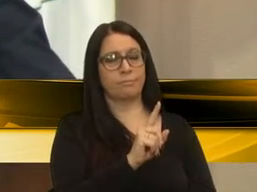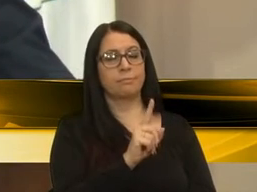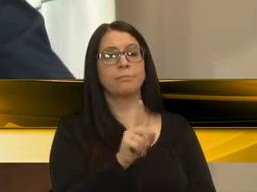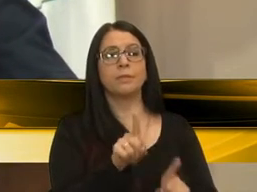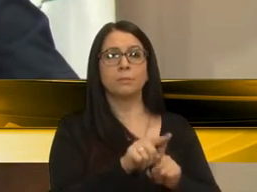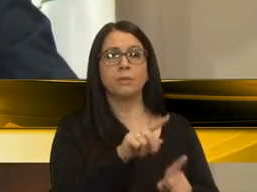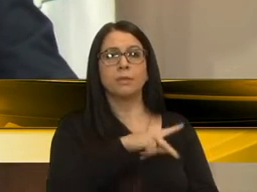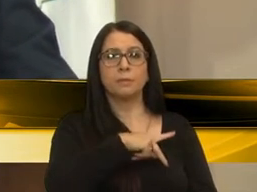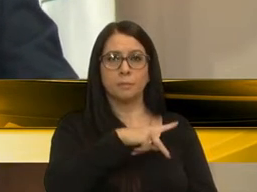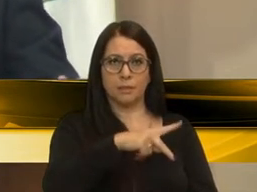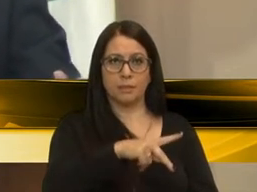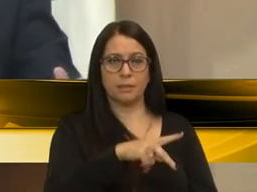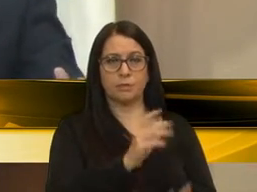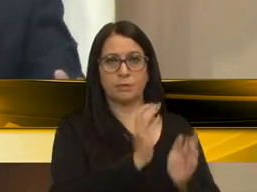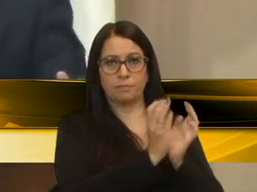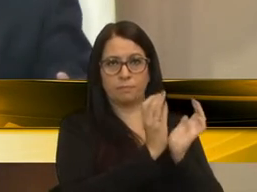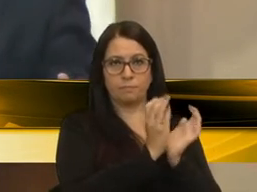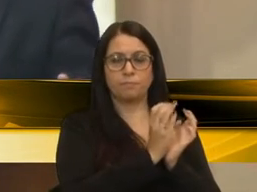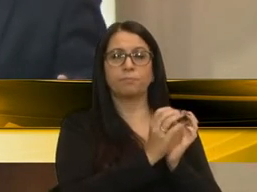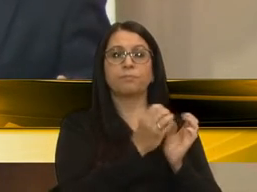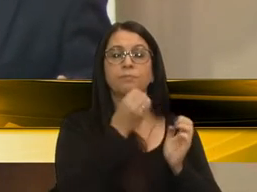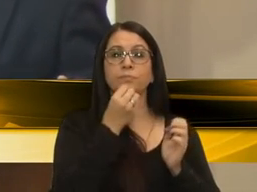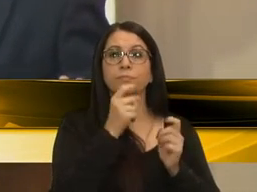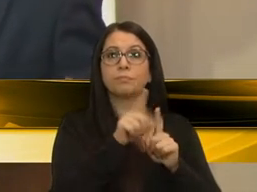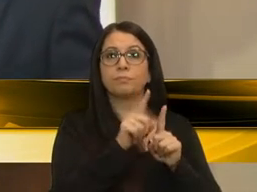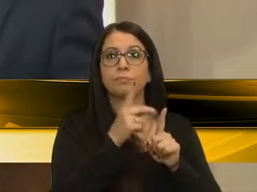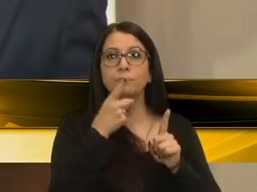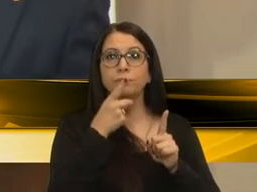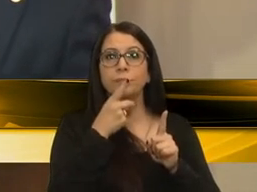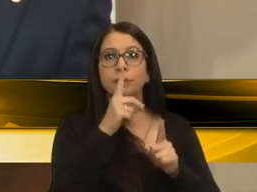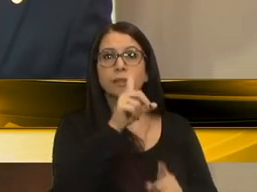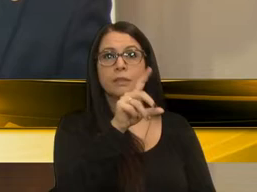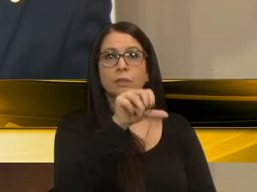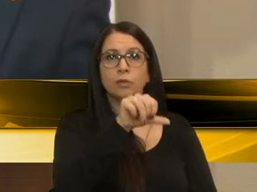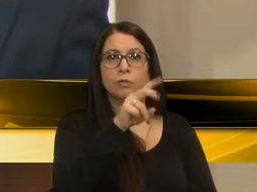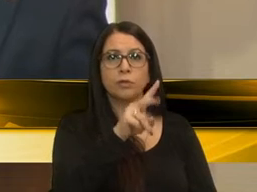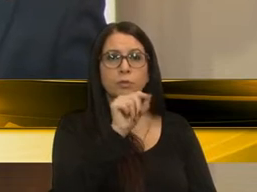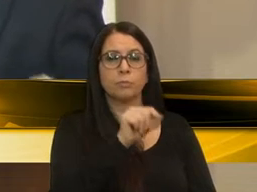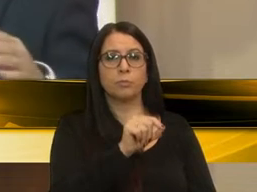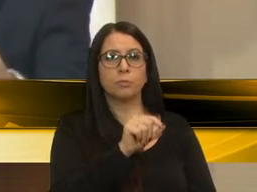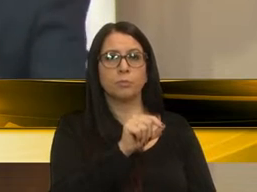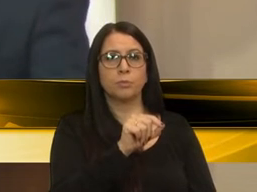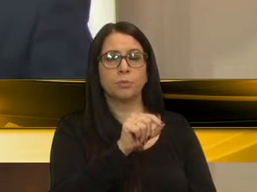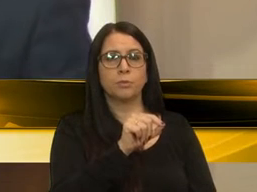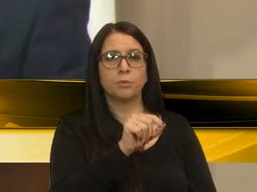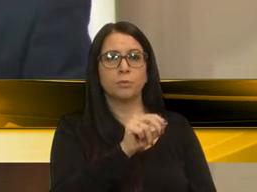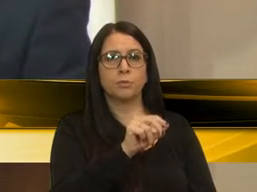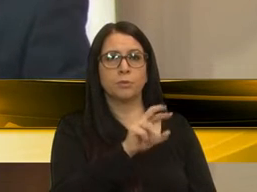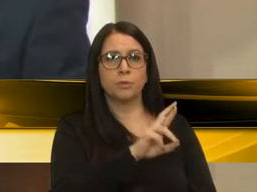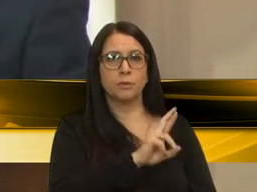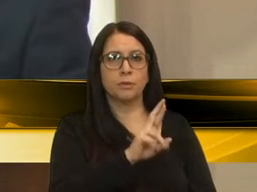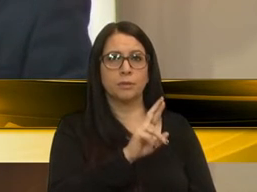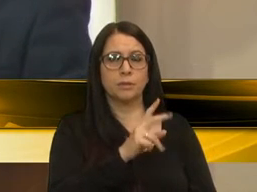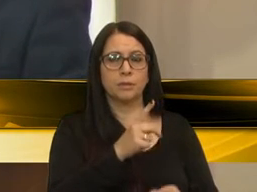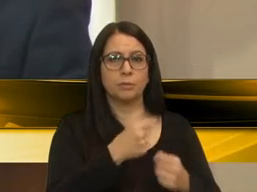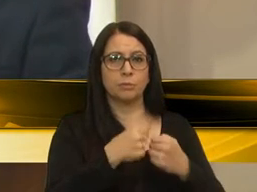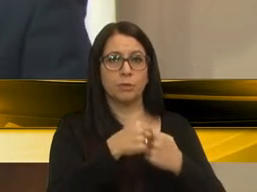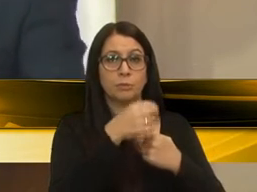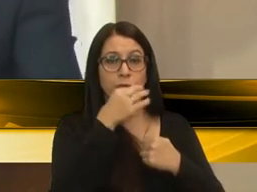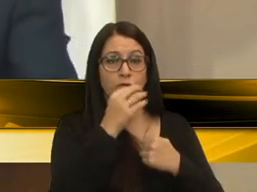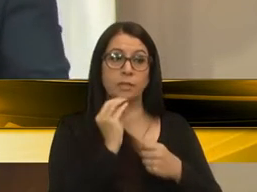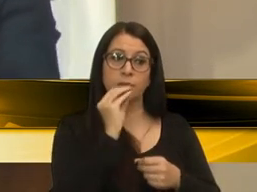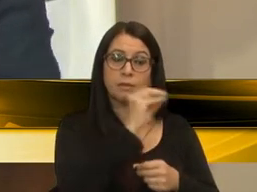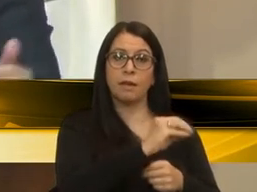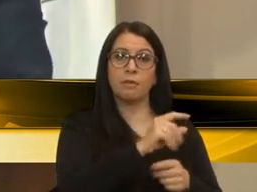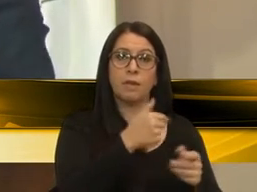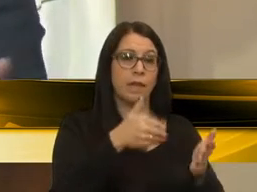presidente Fátima Randon também contava com aquela verba de 192 mil do município de Caxias do Sul, que